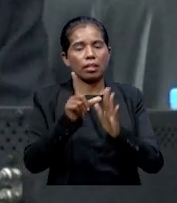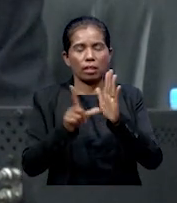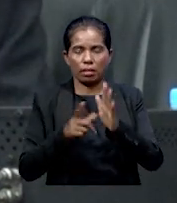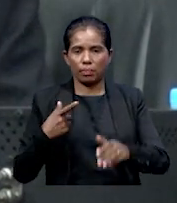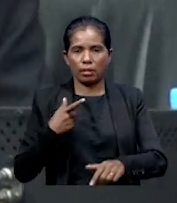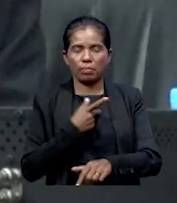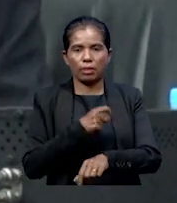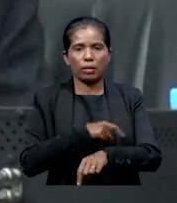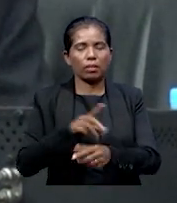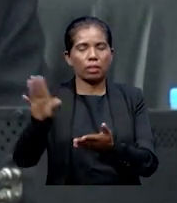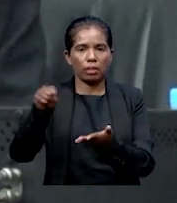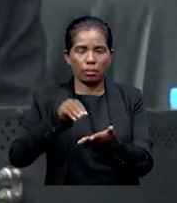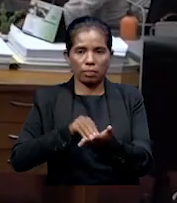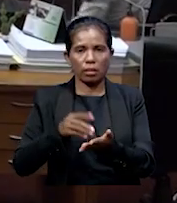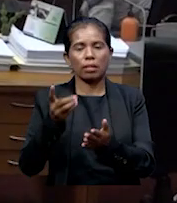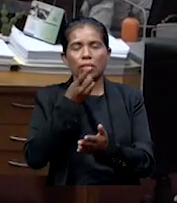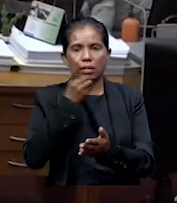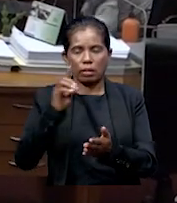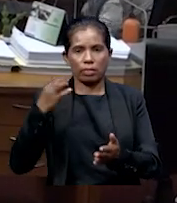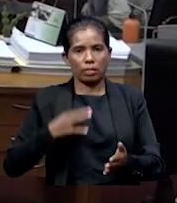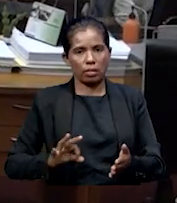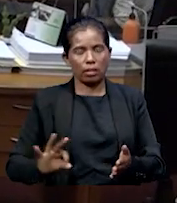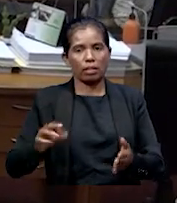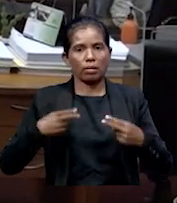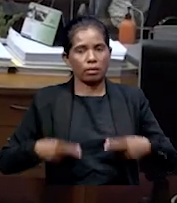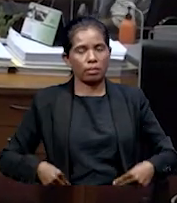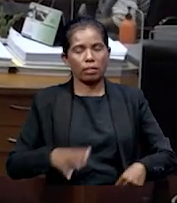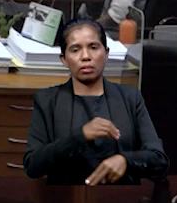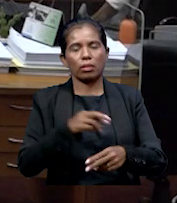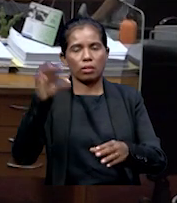tu adopta a declaração fraternidade humana, né, aprovado com